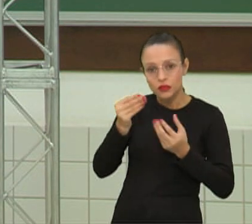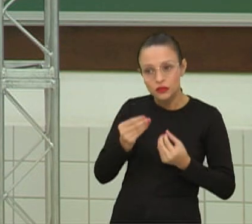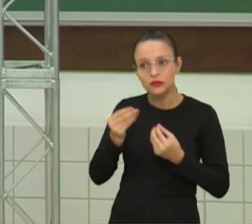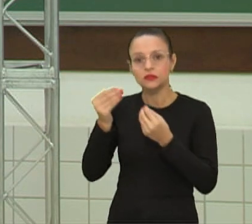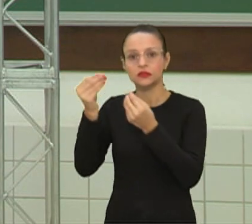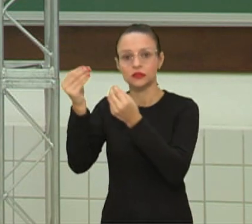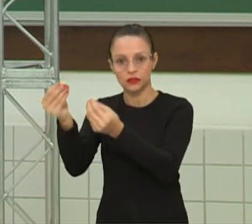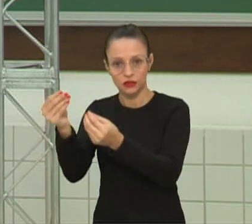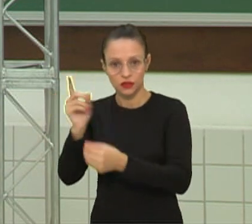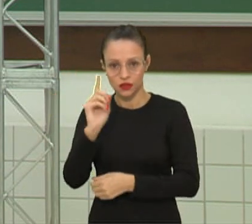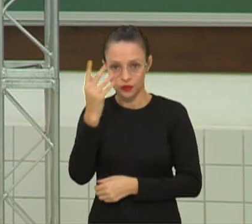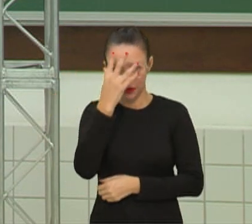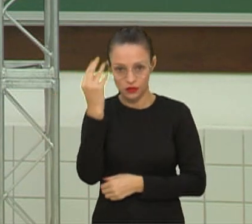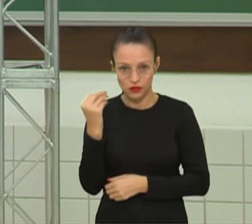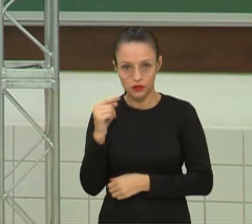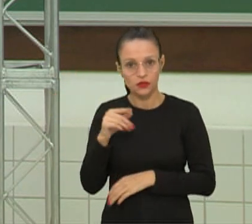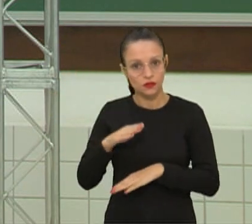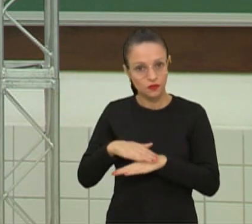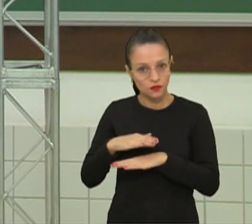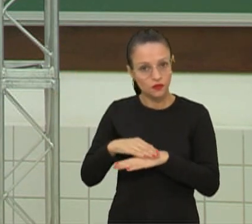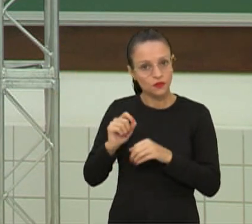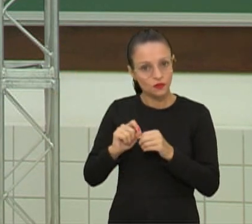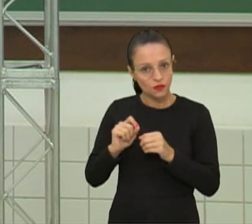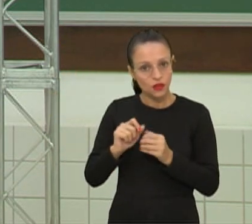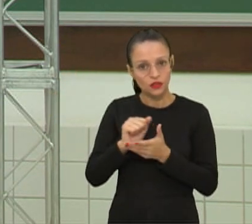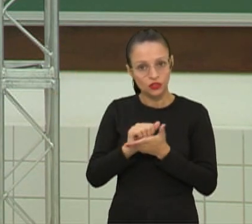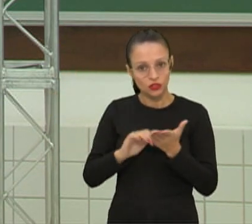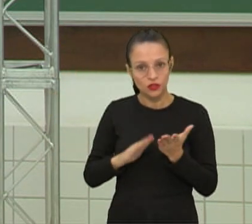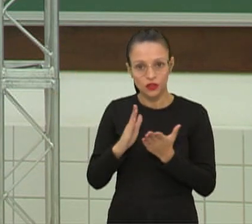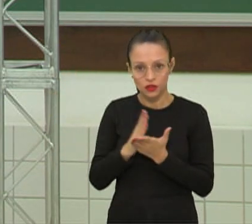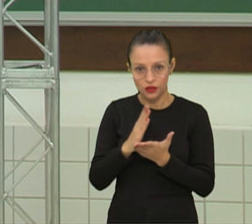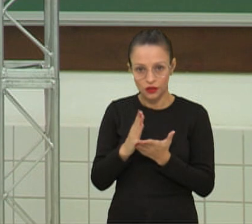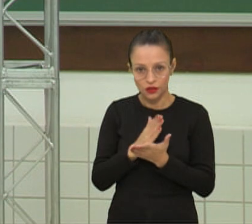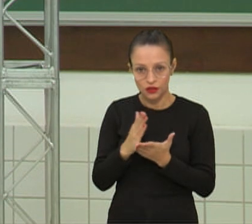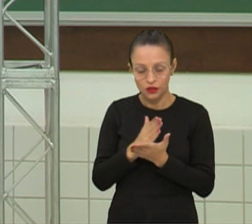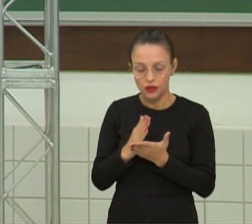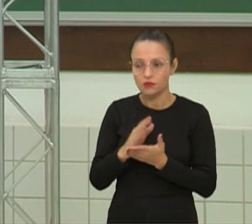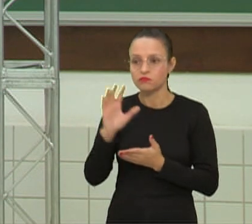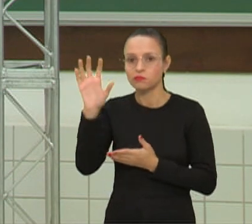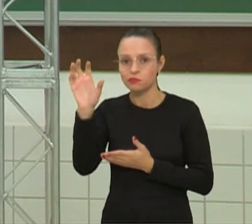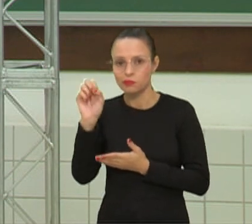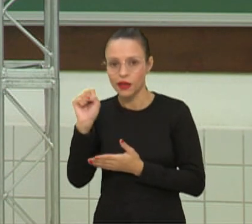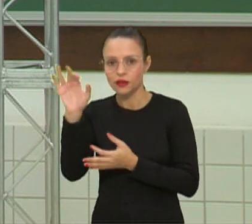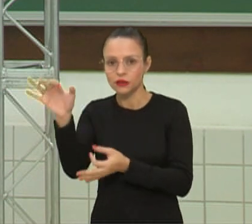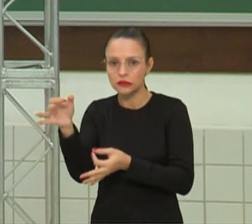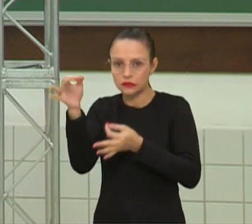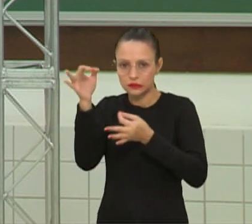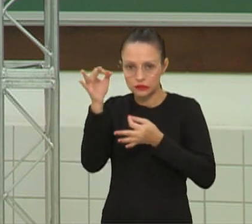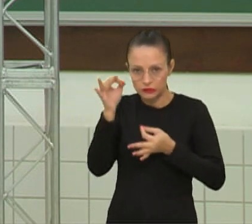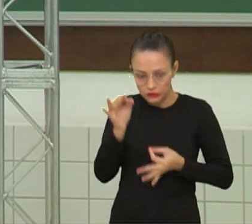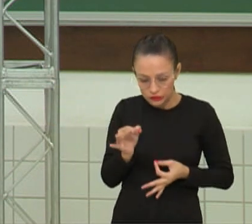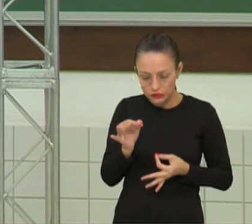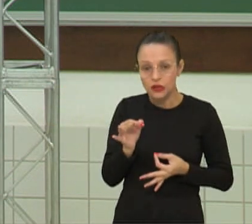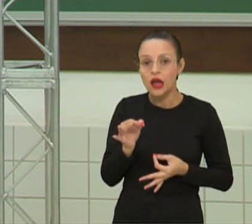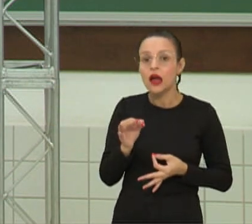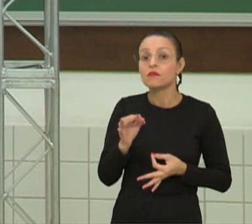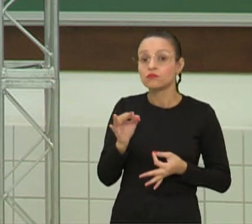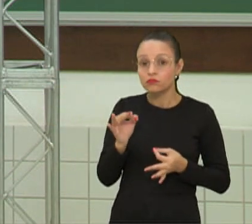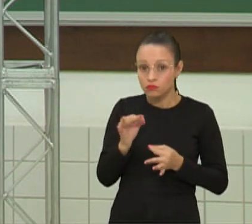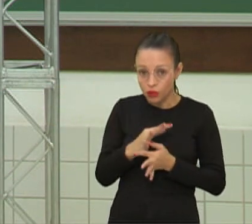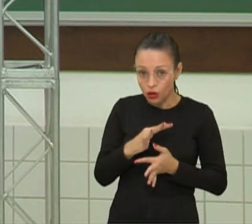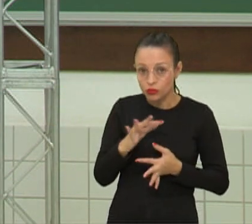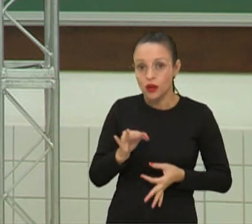enfim. Não esqueça disso. Faça as atividades direitinho no caderno, pega o material na escola para fazer as atividades em casa e leva de volta para a